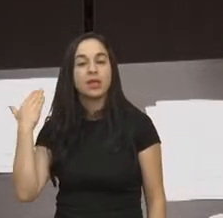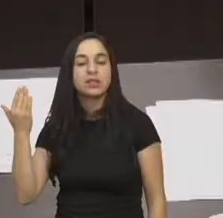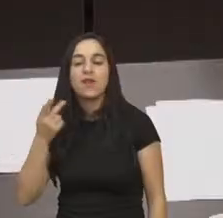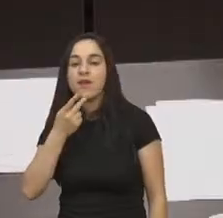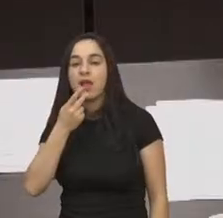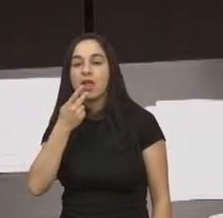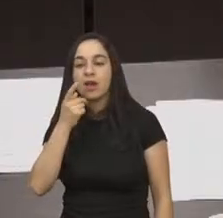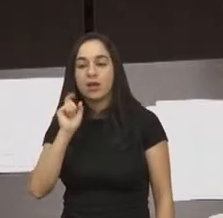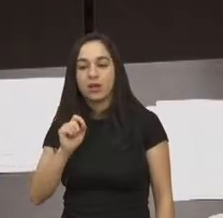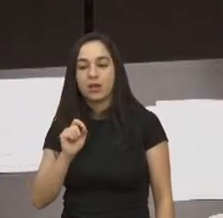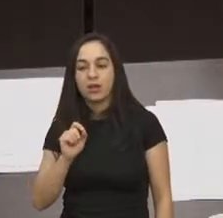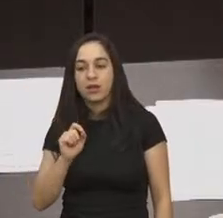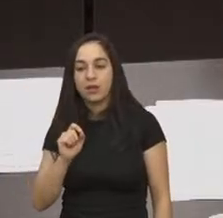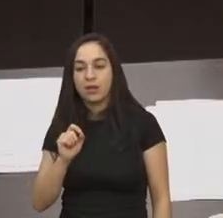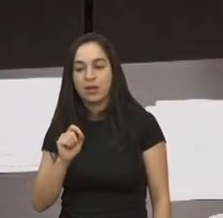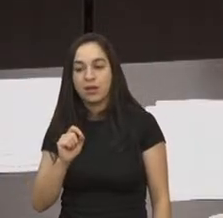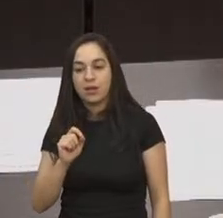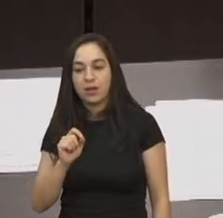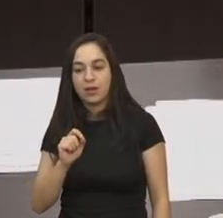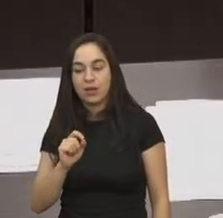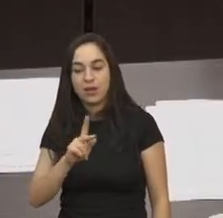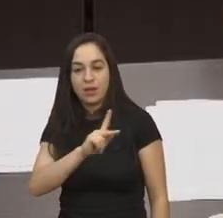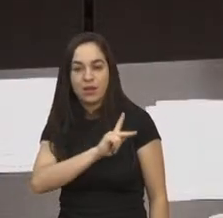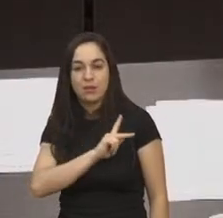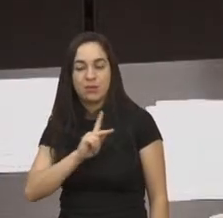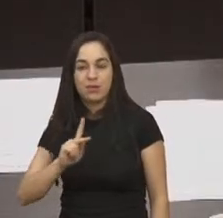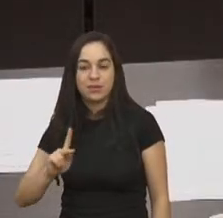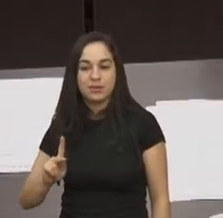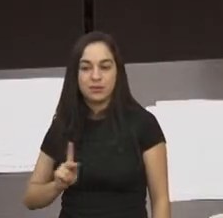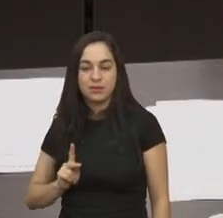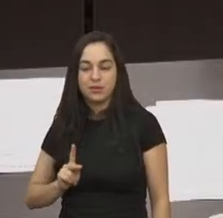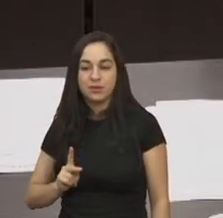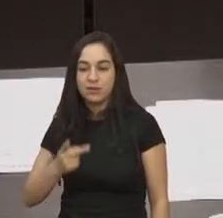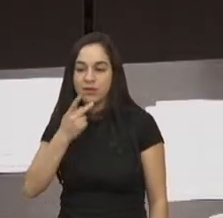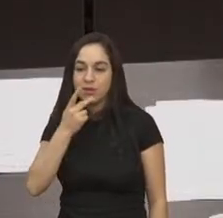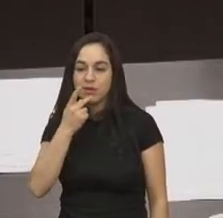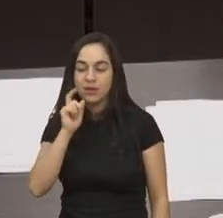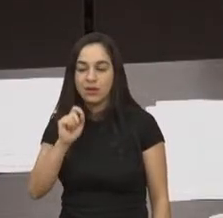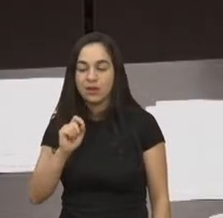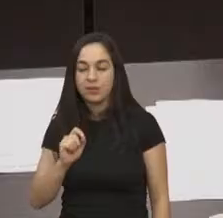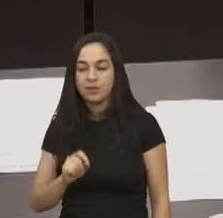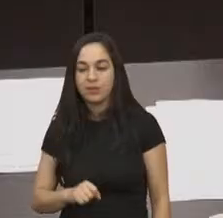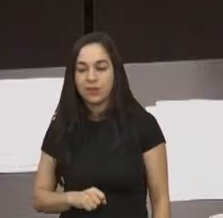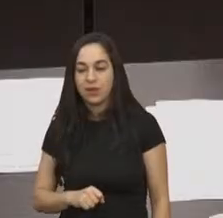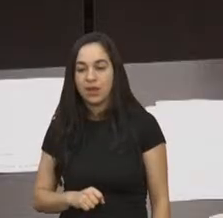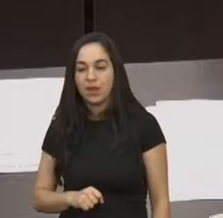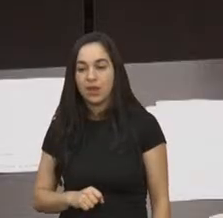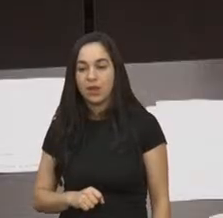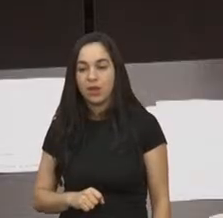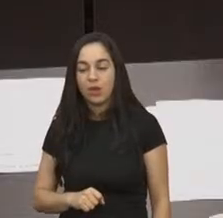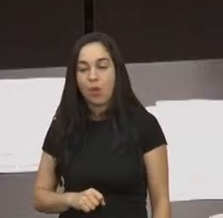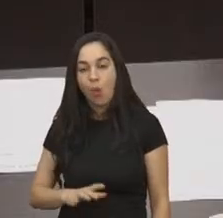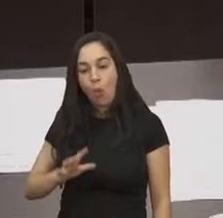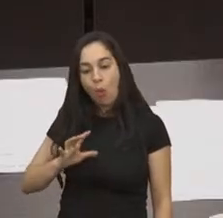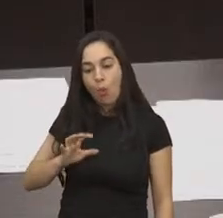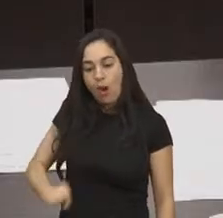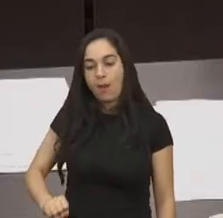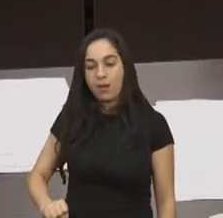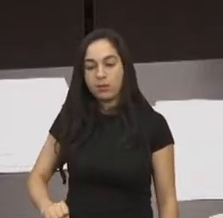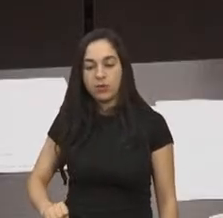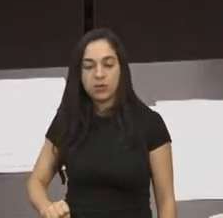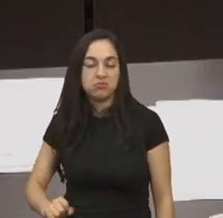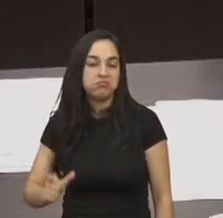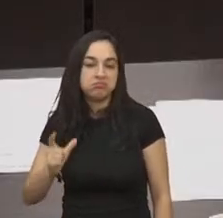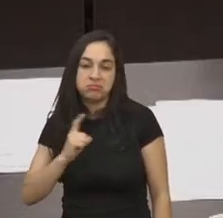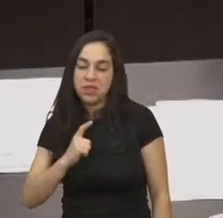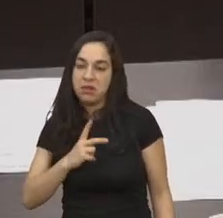o mesmo cidadão, tá, Jean, que ocupa a nossa cadeira de presidente. É apenas uma questão de bom senso. O aborto existe, por mais que a